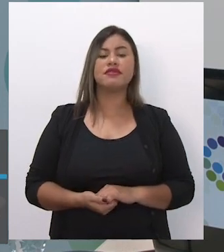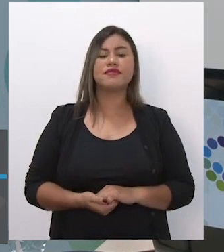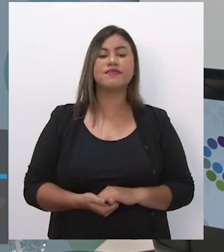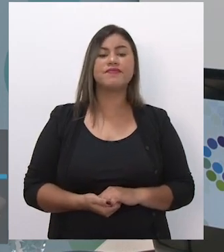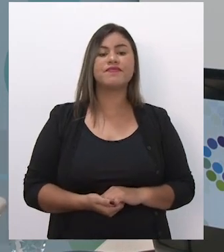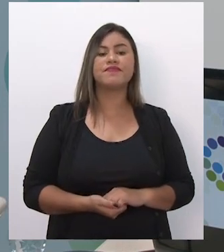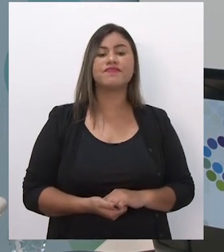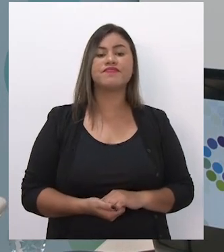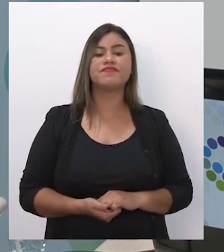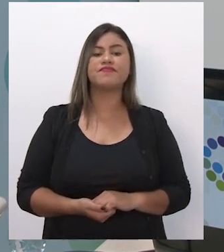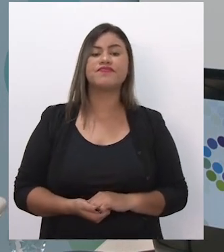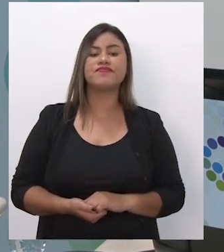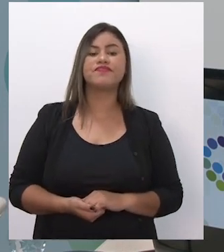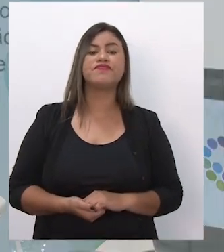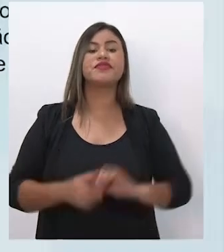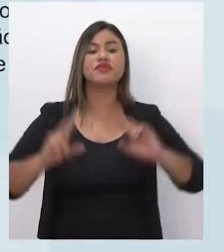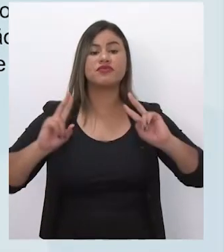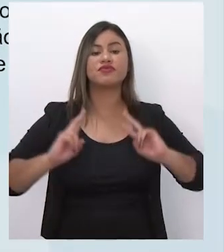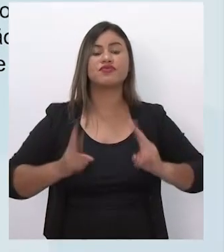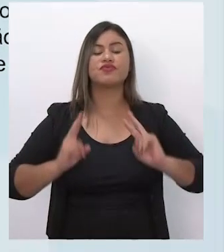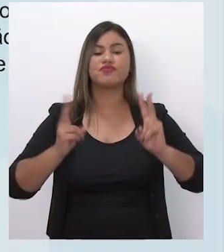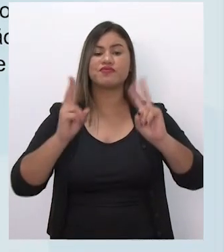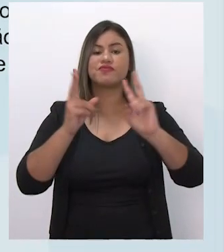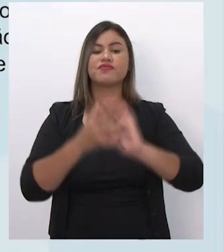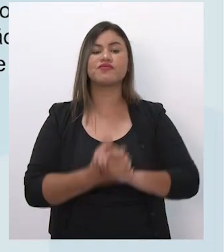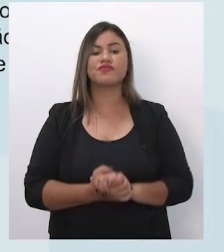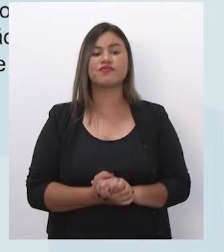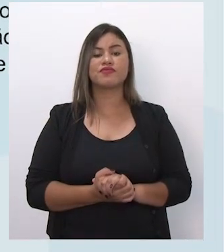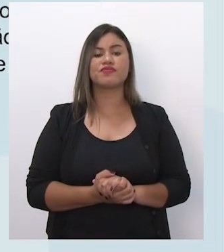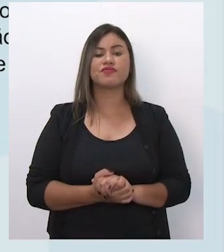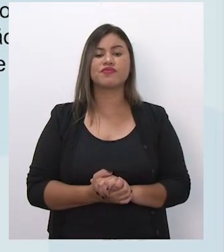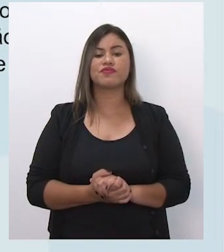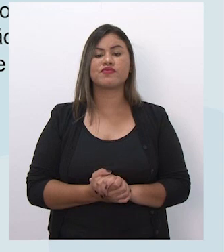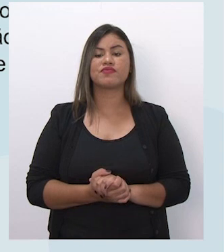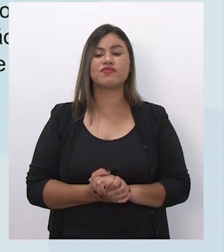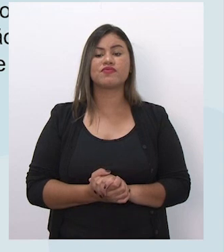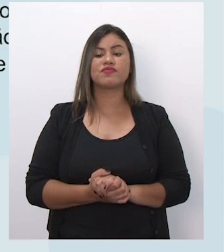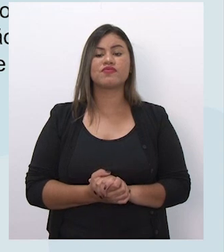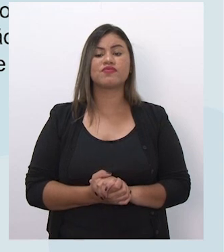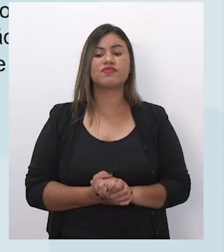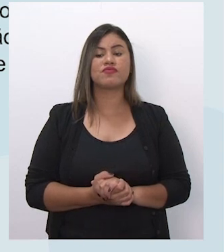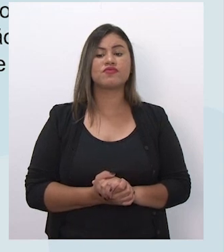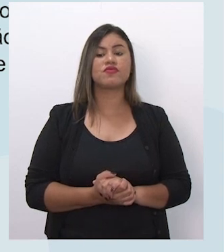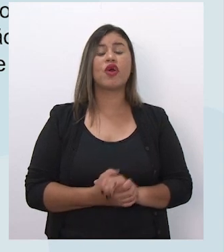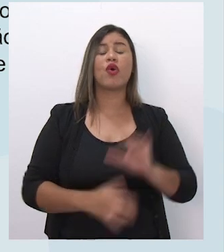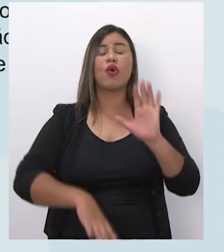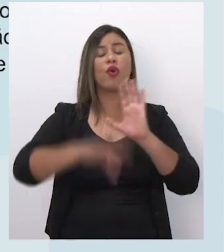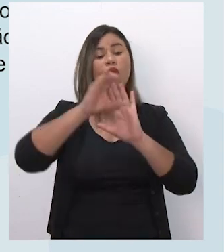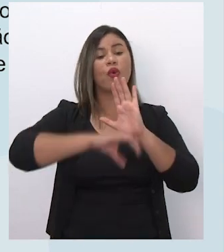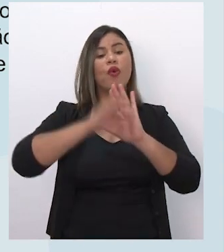E ainda, né, aí em tela para vocês, então, o que o currículo paulista, né,